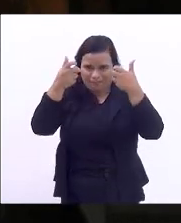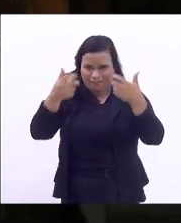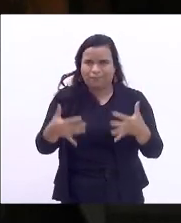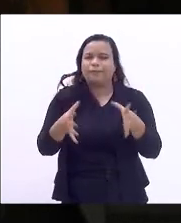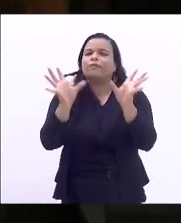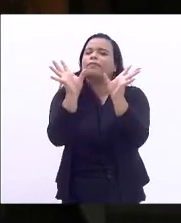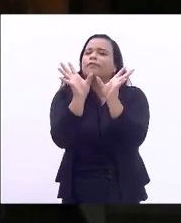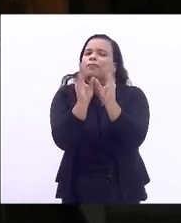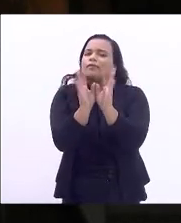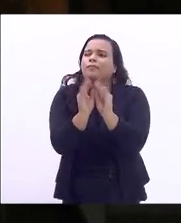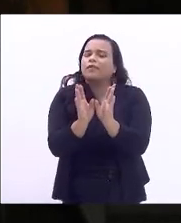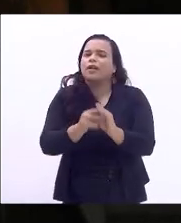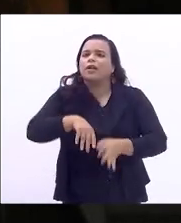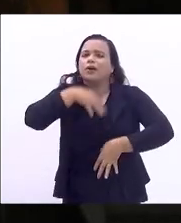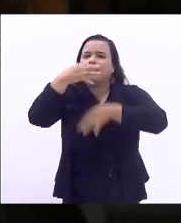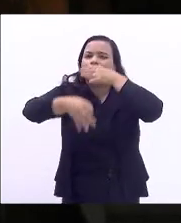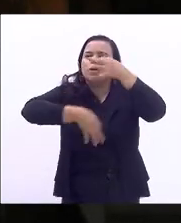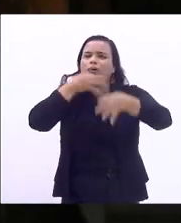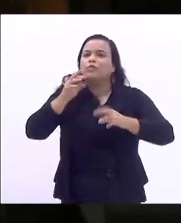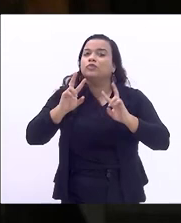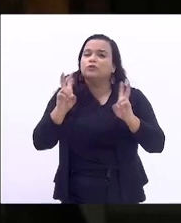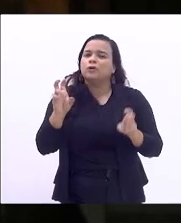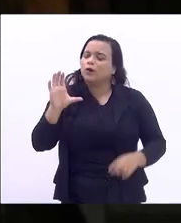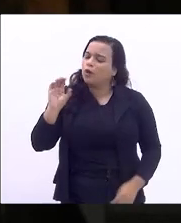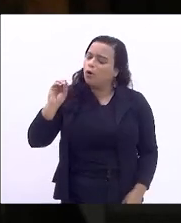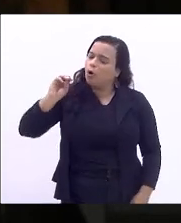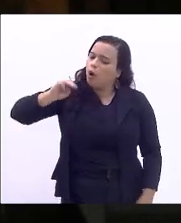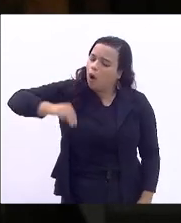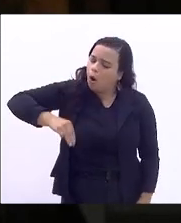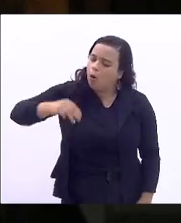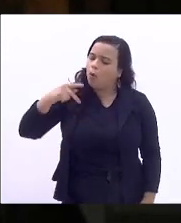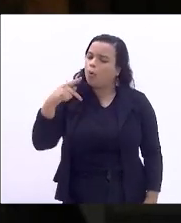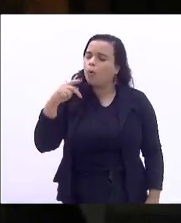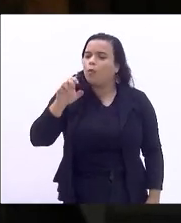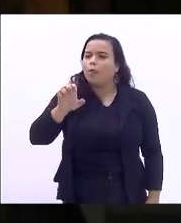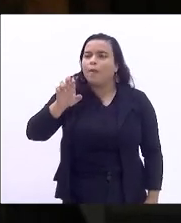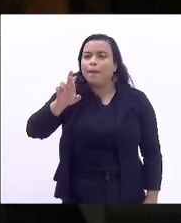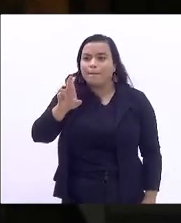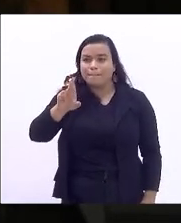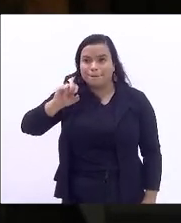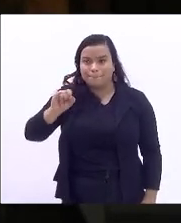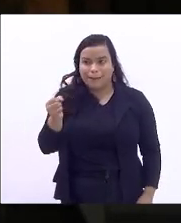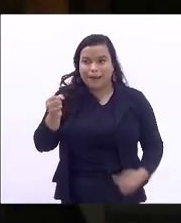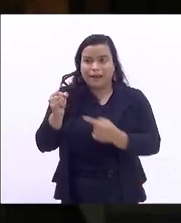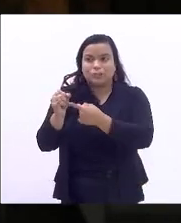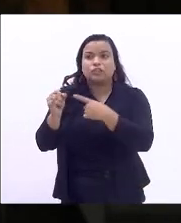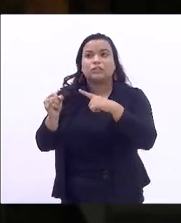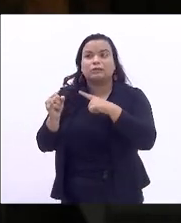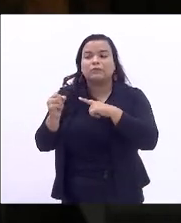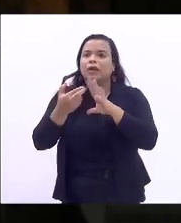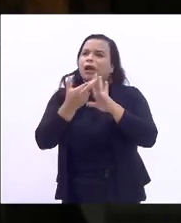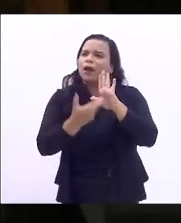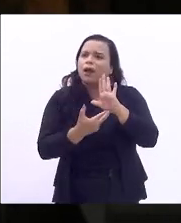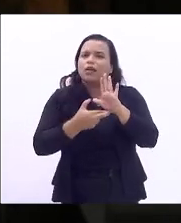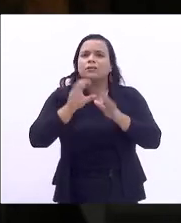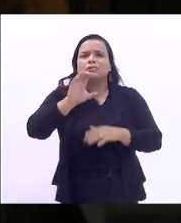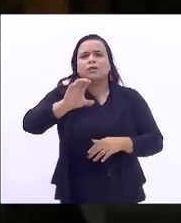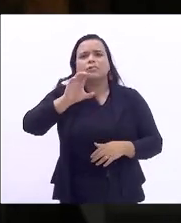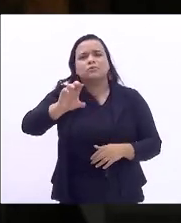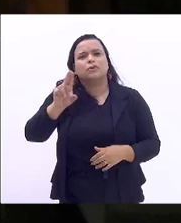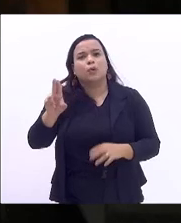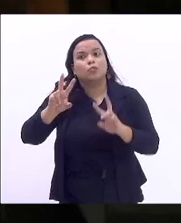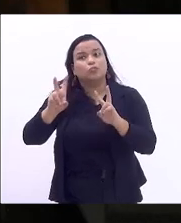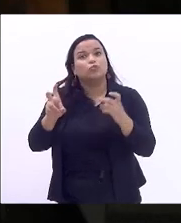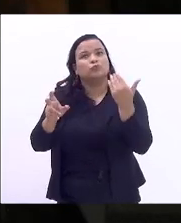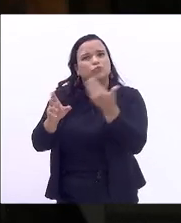uns comentários sobre o Comperj é porque eu saiu um relatório do TCU sobre